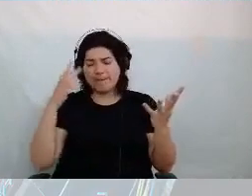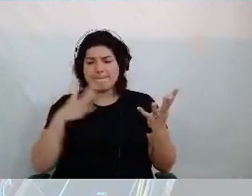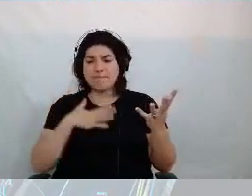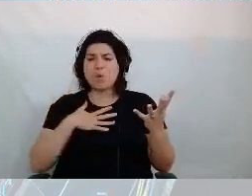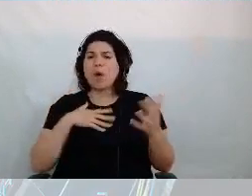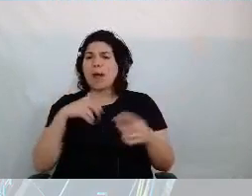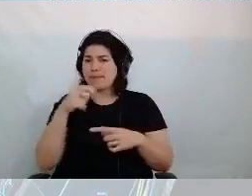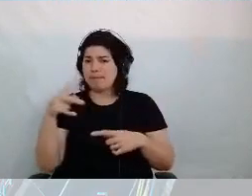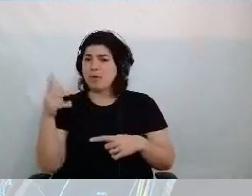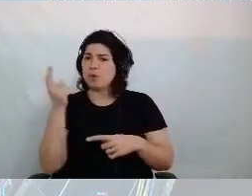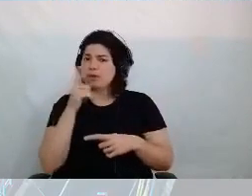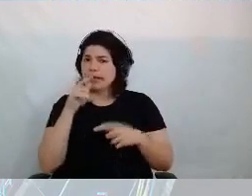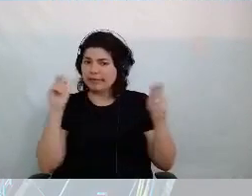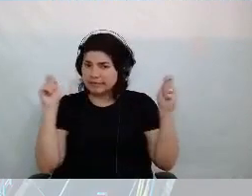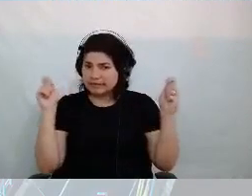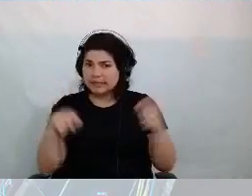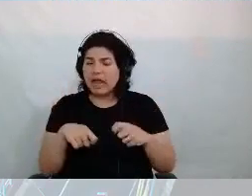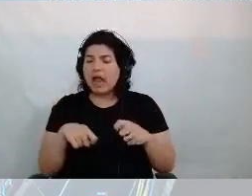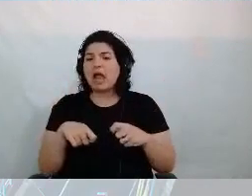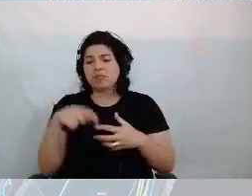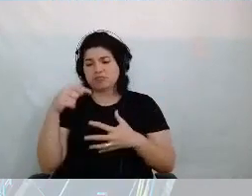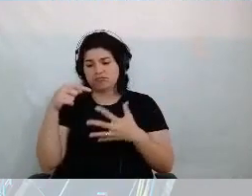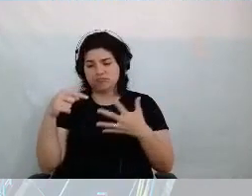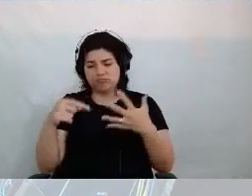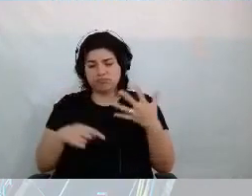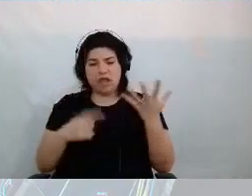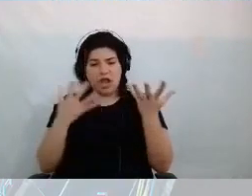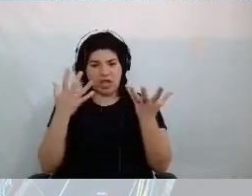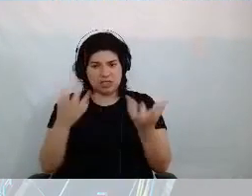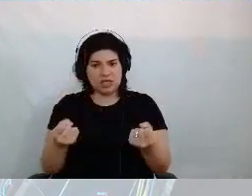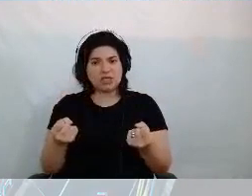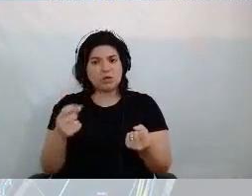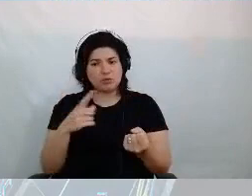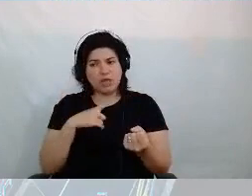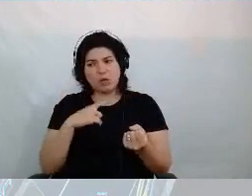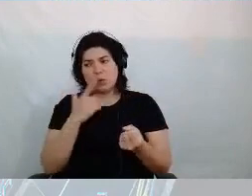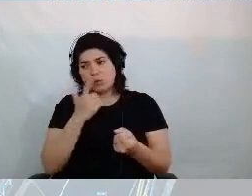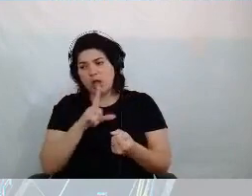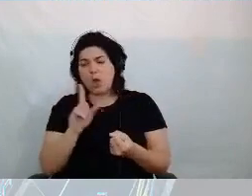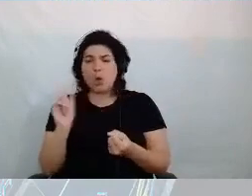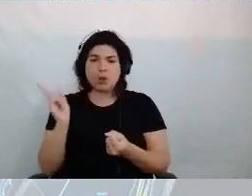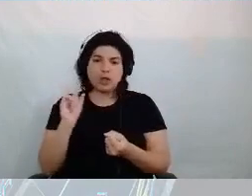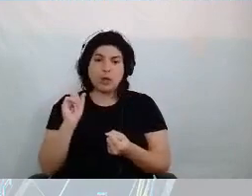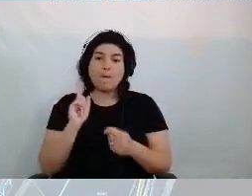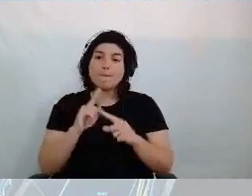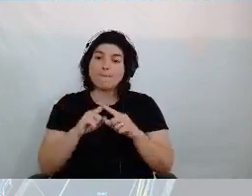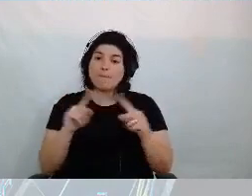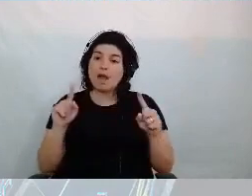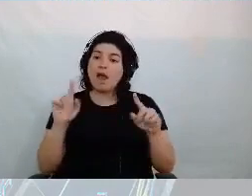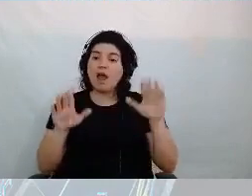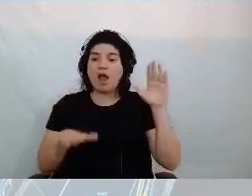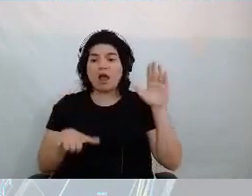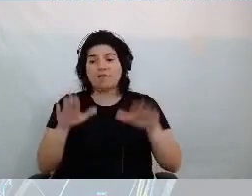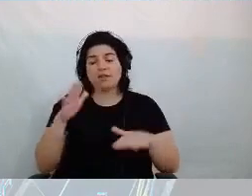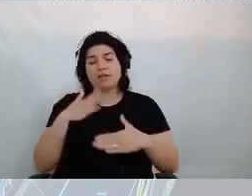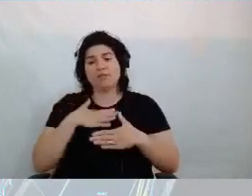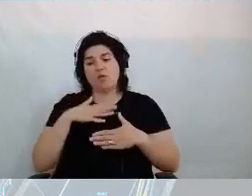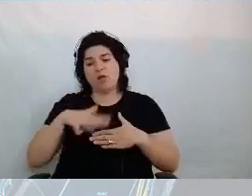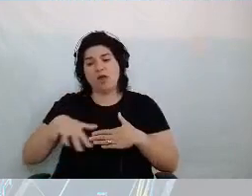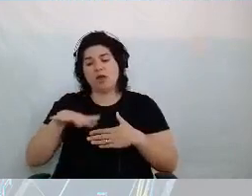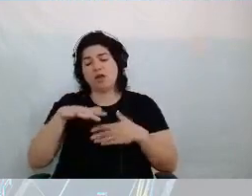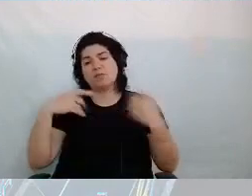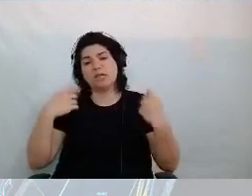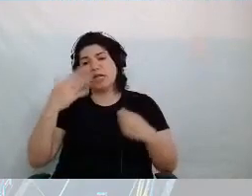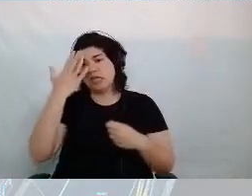esse volume dentro dos critérios de aceite que foram definidos. Mas pode ser que, para o meu contexto, eu precise entender, de fato,